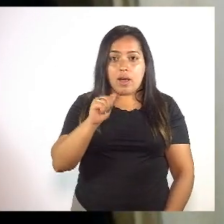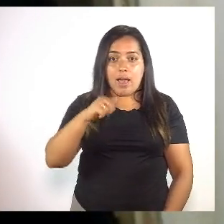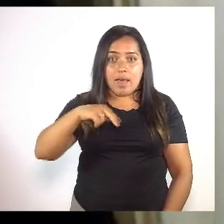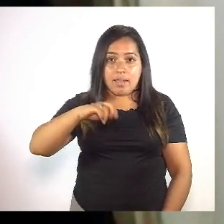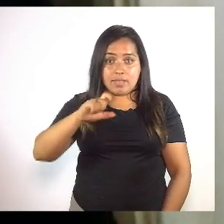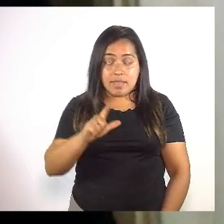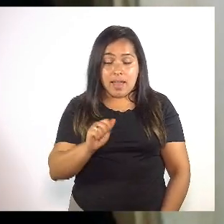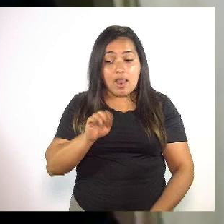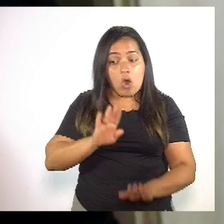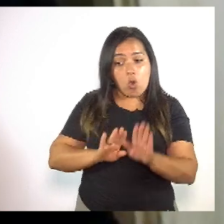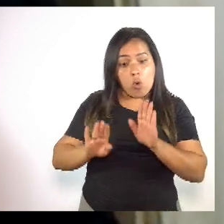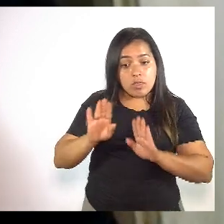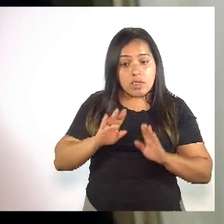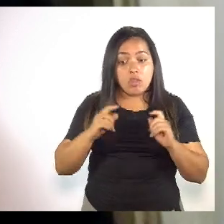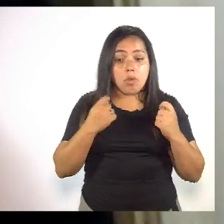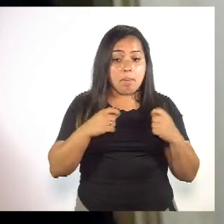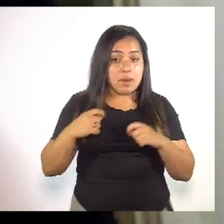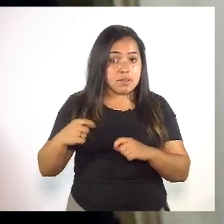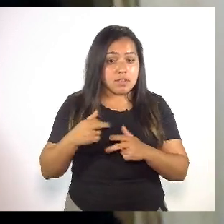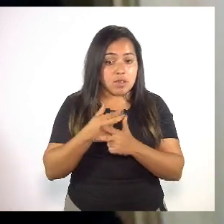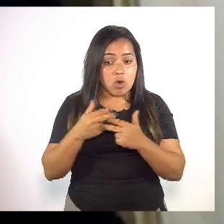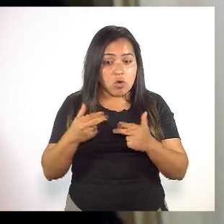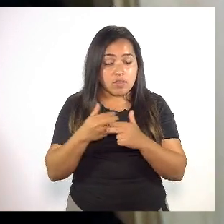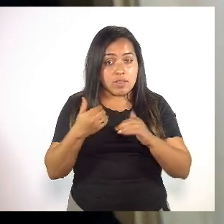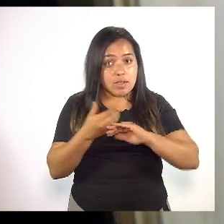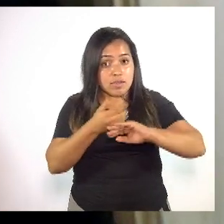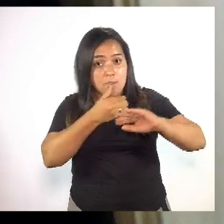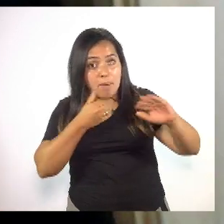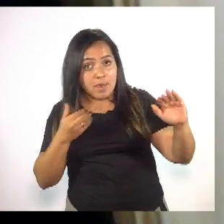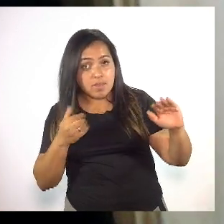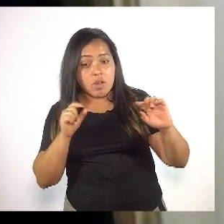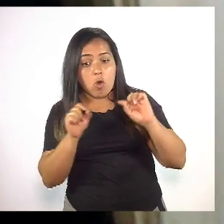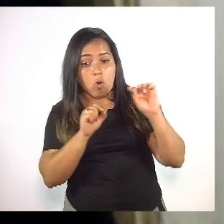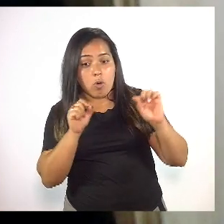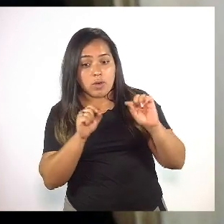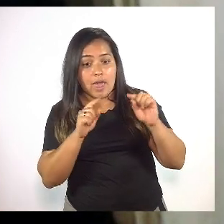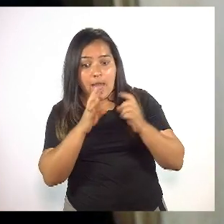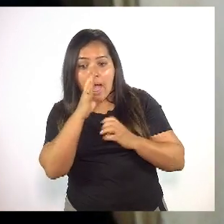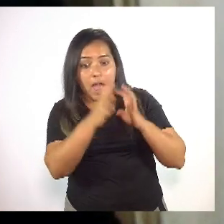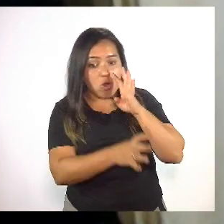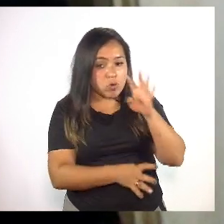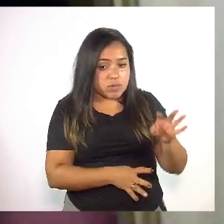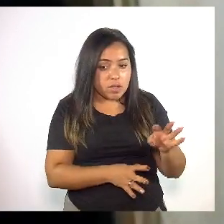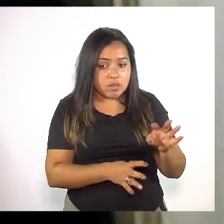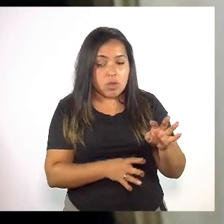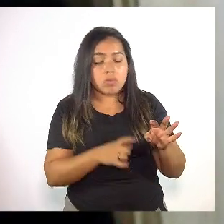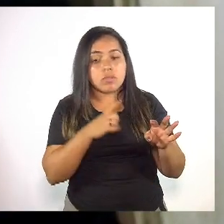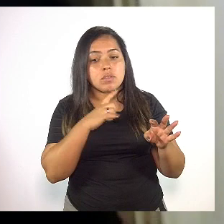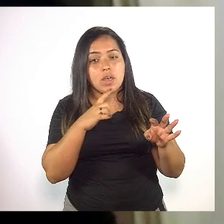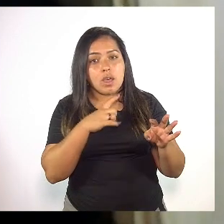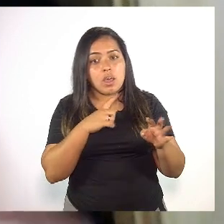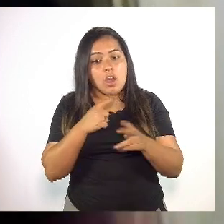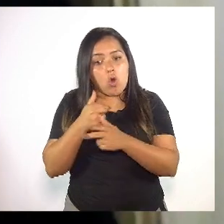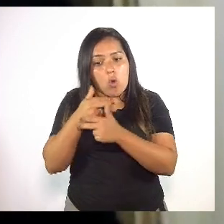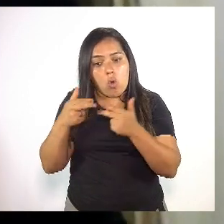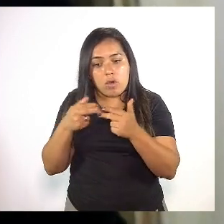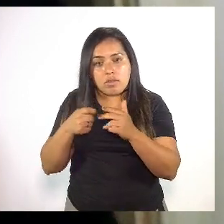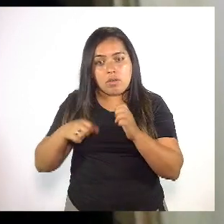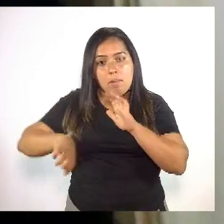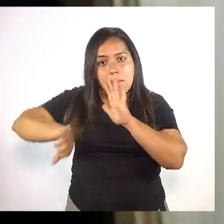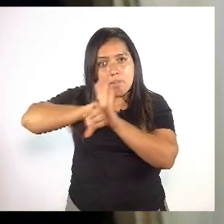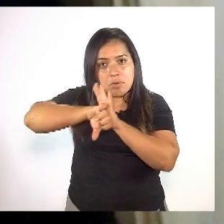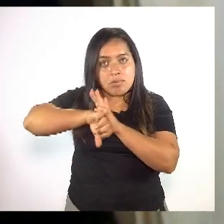gente ter muita cautela nessa questão da separação das acusações, ambas do campo penal, do